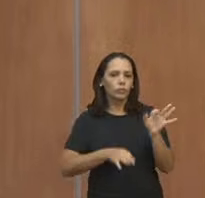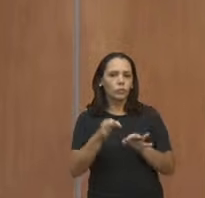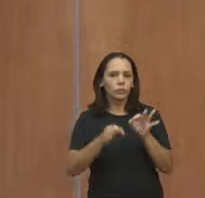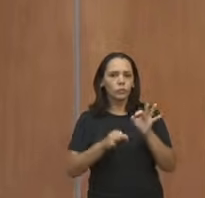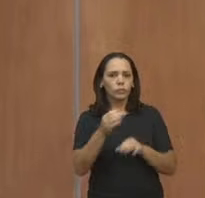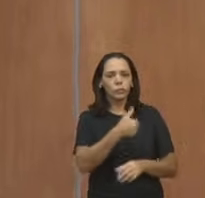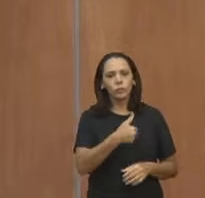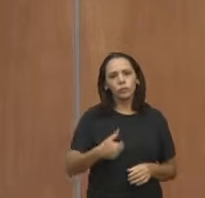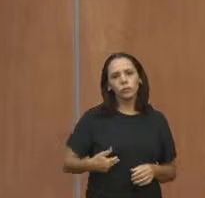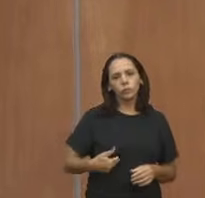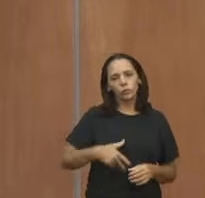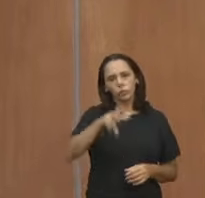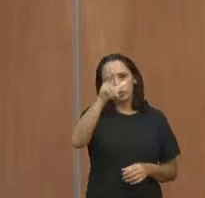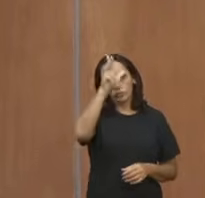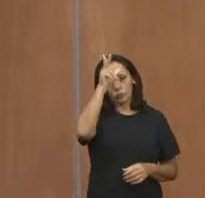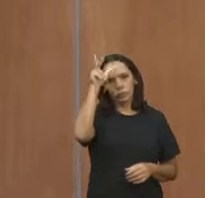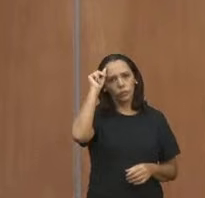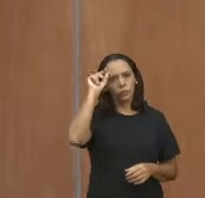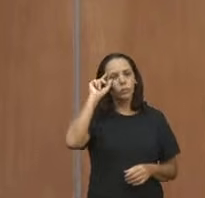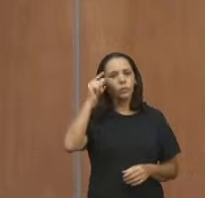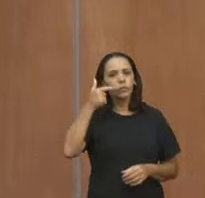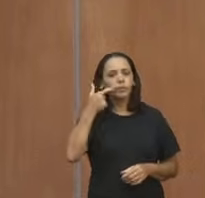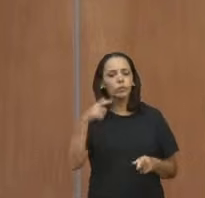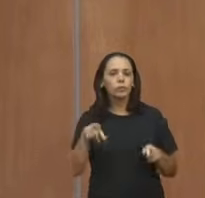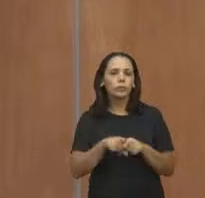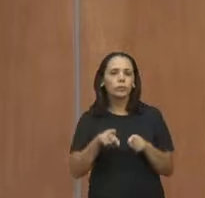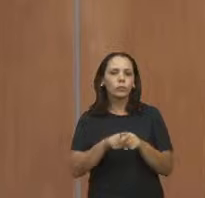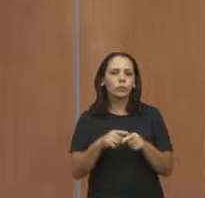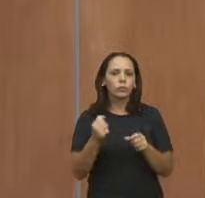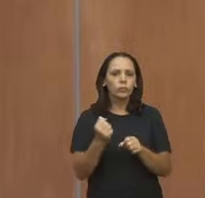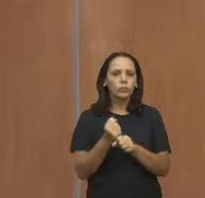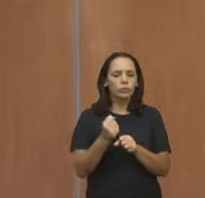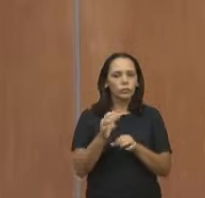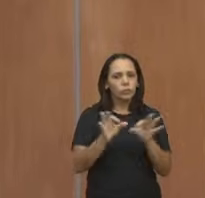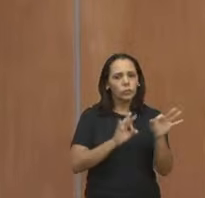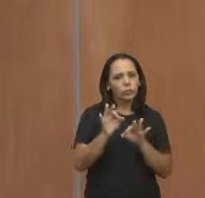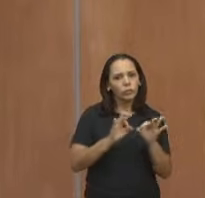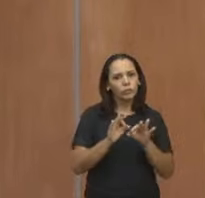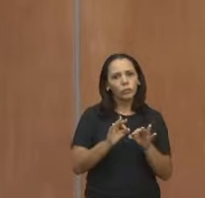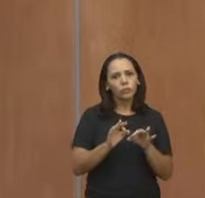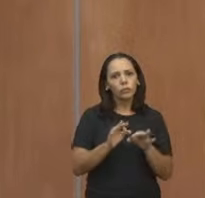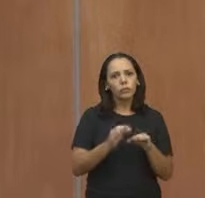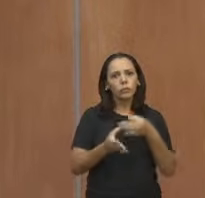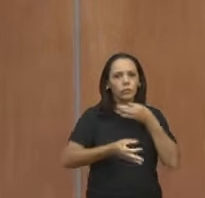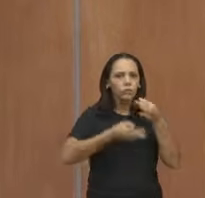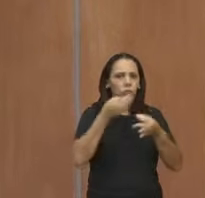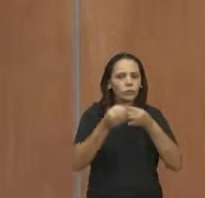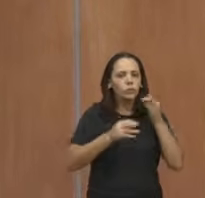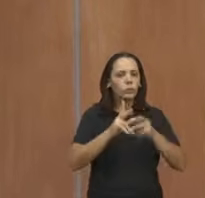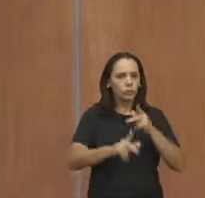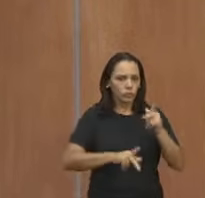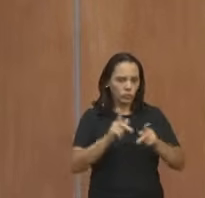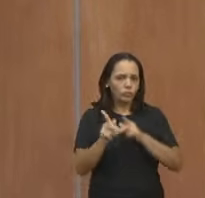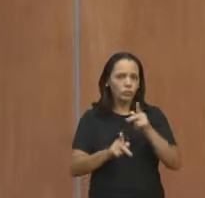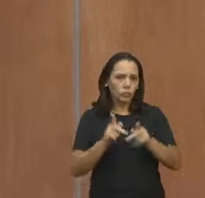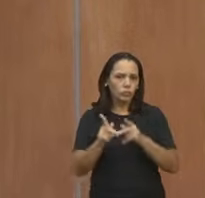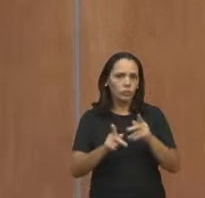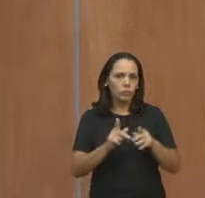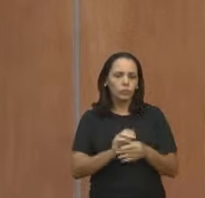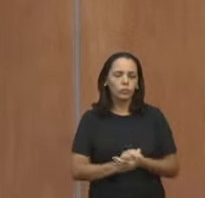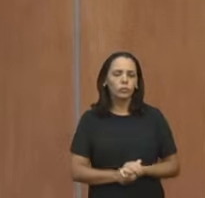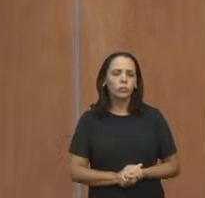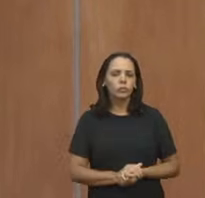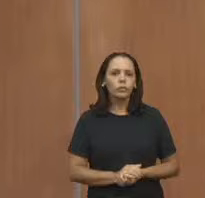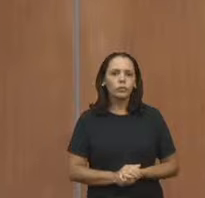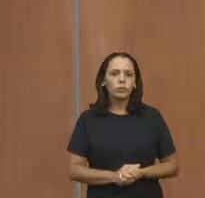prefeito Celso Florencio e também foi construída com base nas audiências públicas que foram feitas na cidade ao longo desses últimos